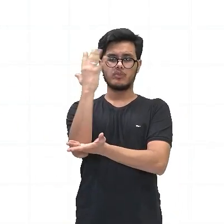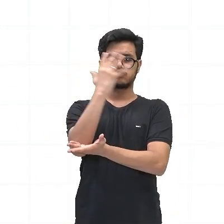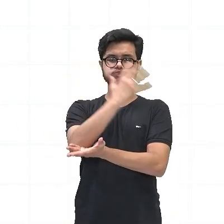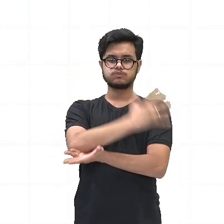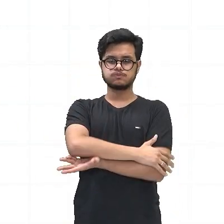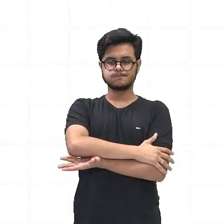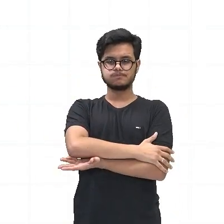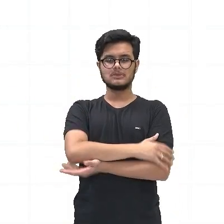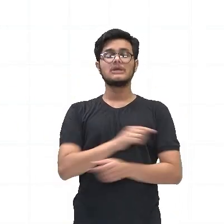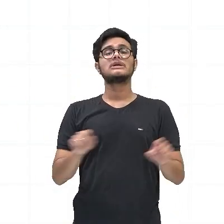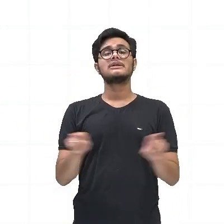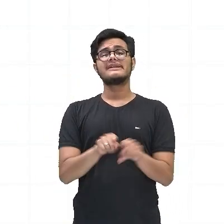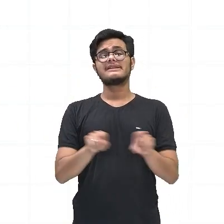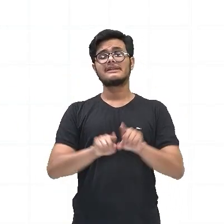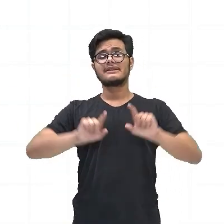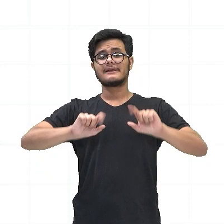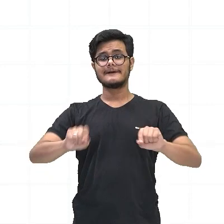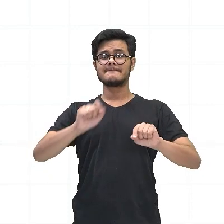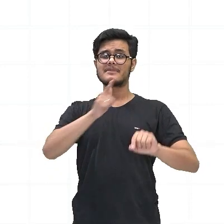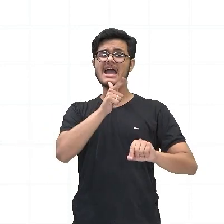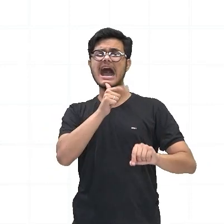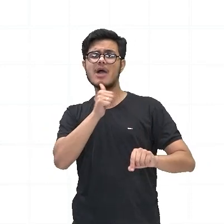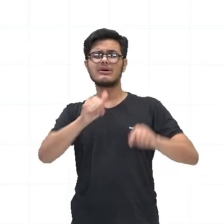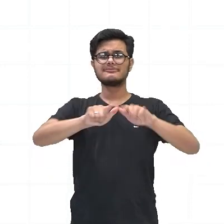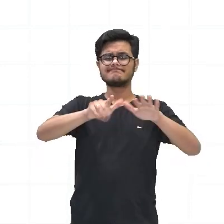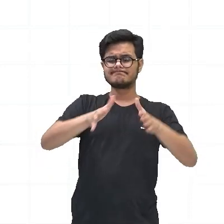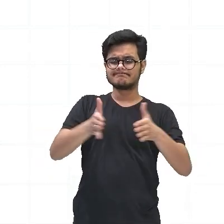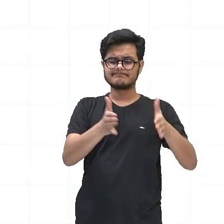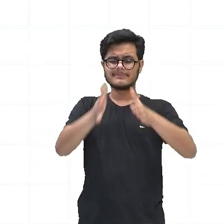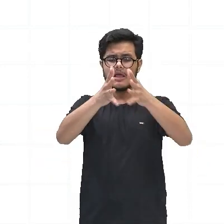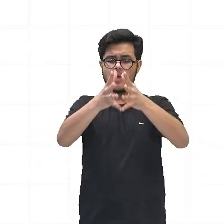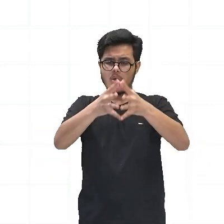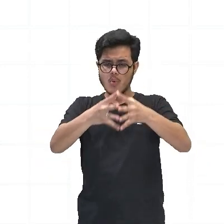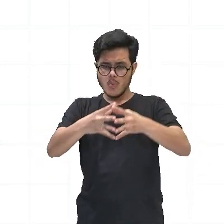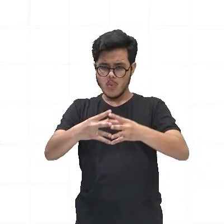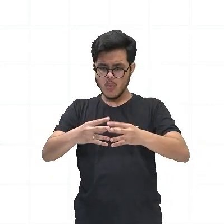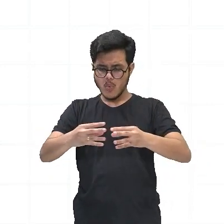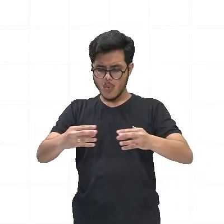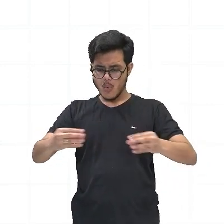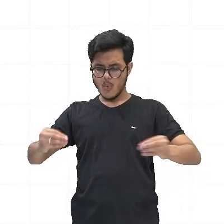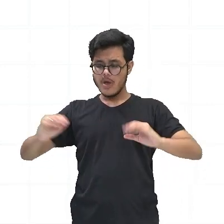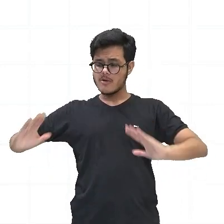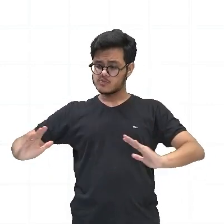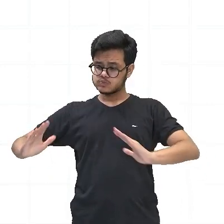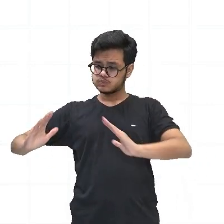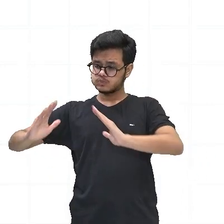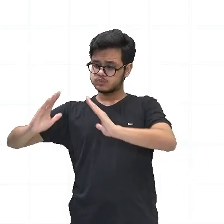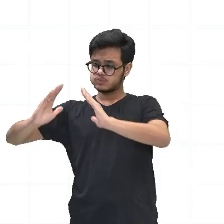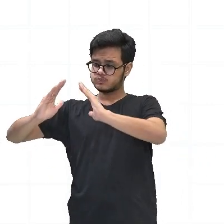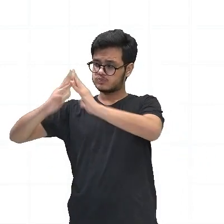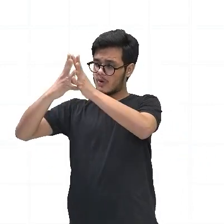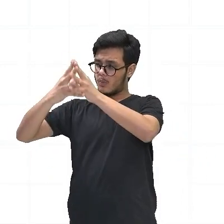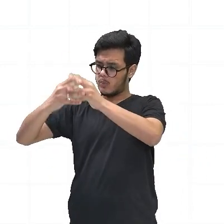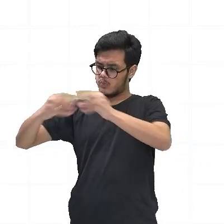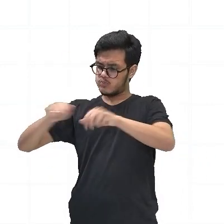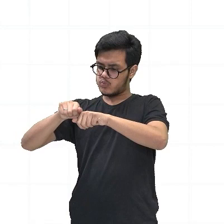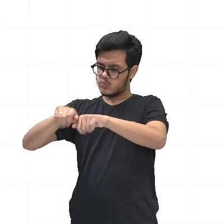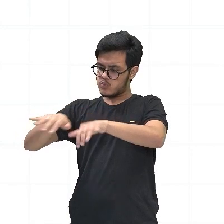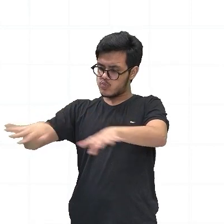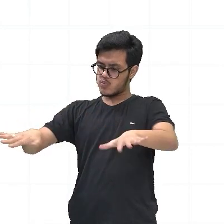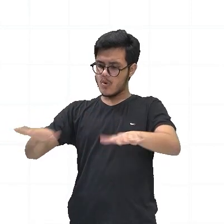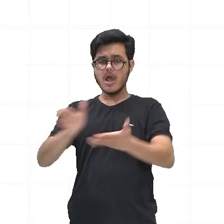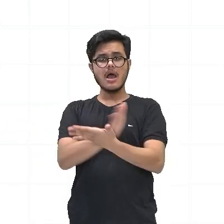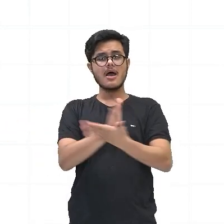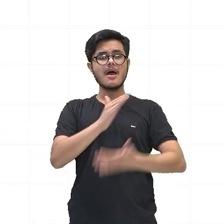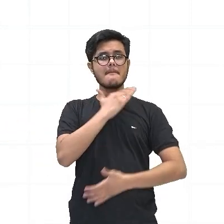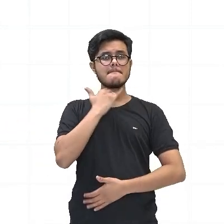natural, o assoreamento do leito dos rios, o desmoronamento de barreiras, a extinção de espécies de peixes,